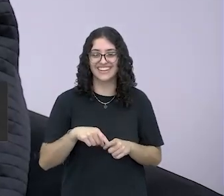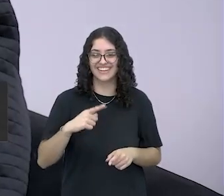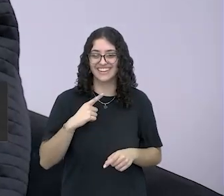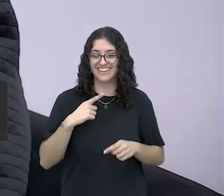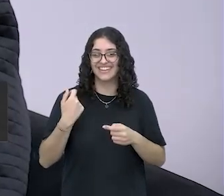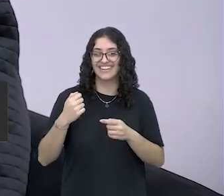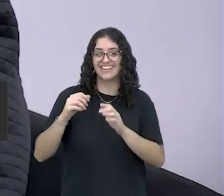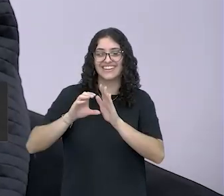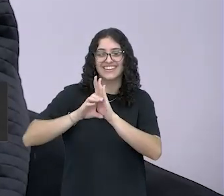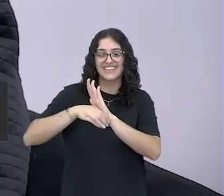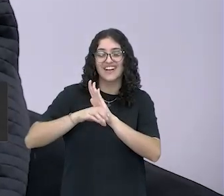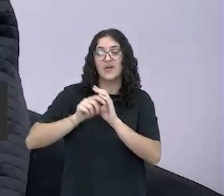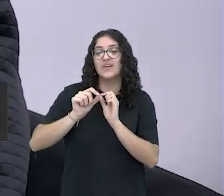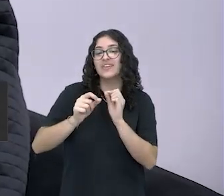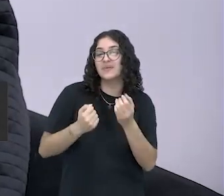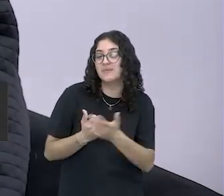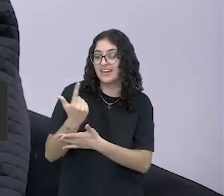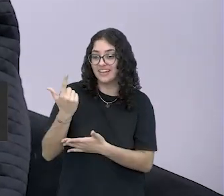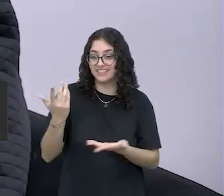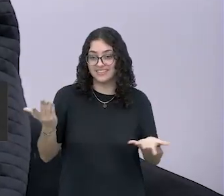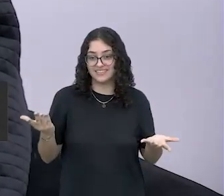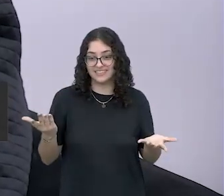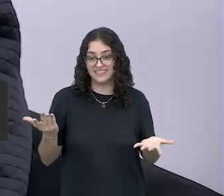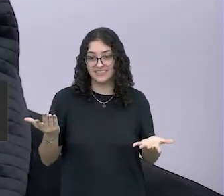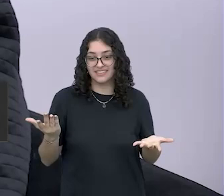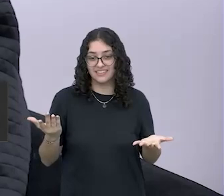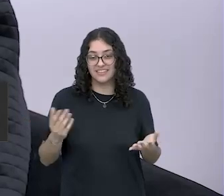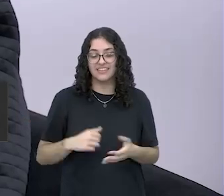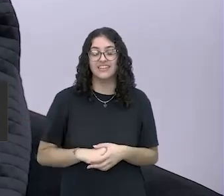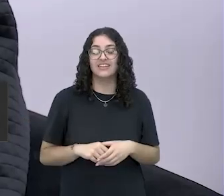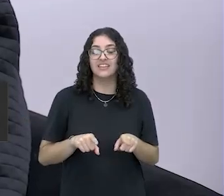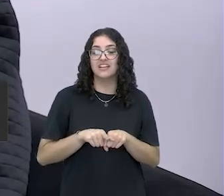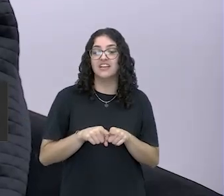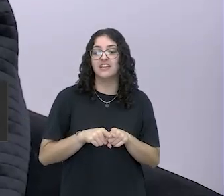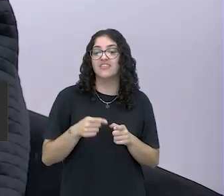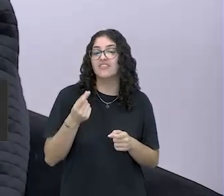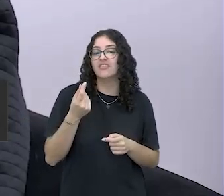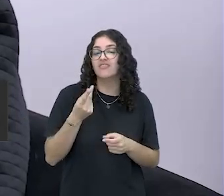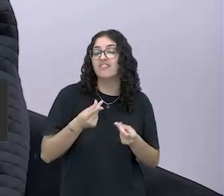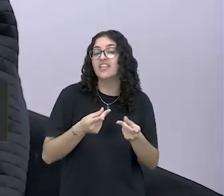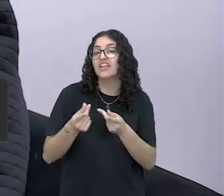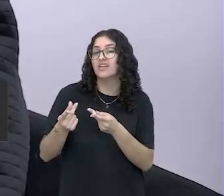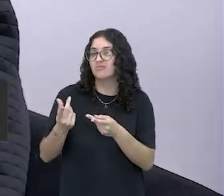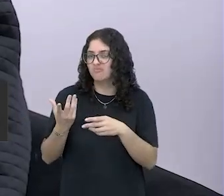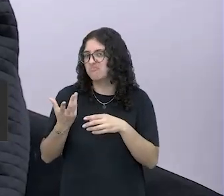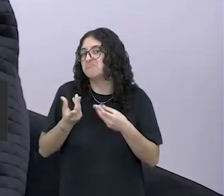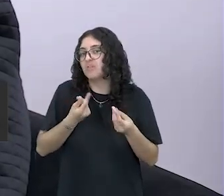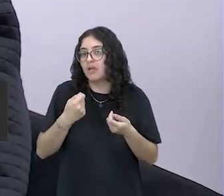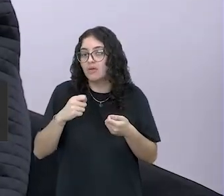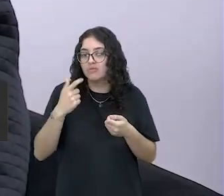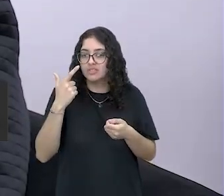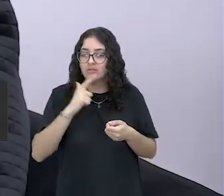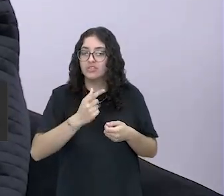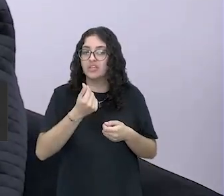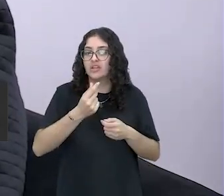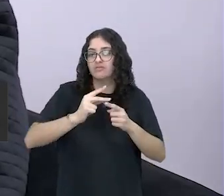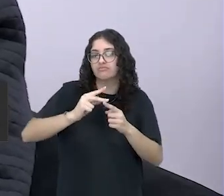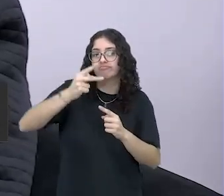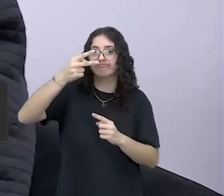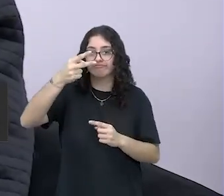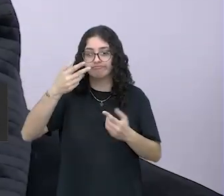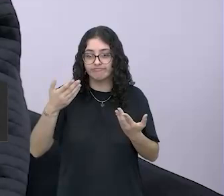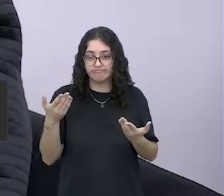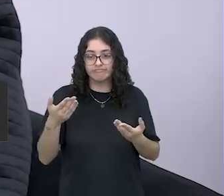esse conceito, o que comprar, quanto que eles teriam que vender para ter o lucro, se ia ter